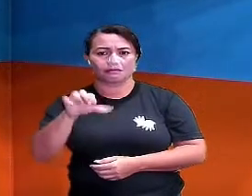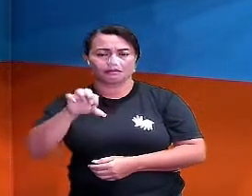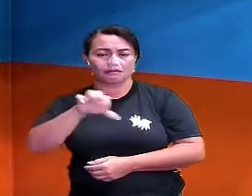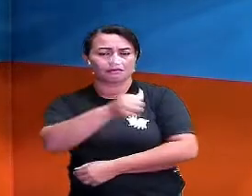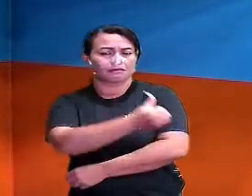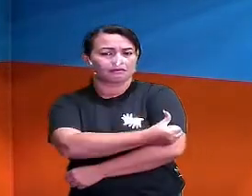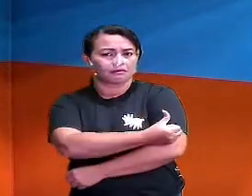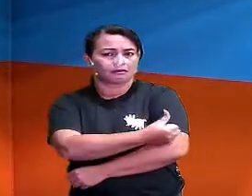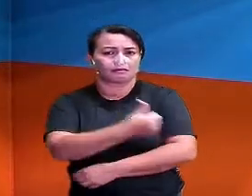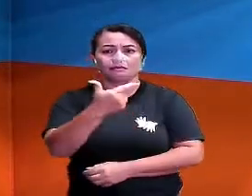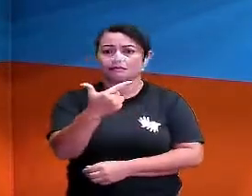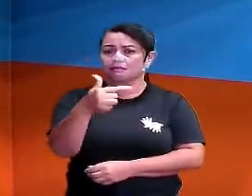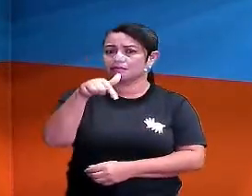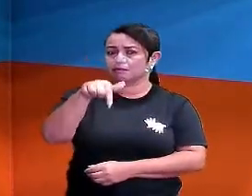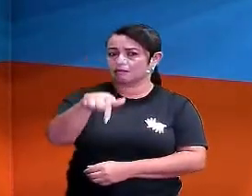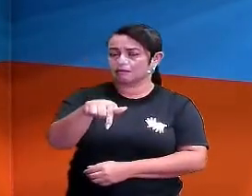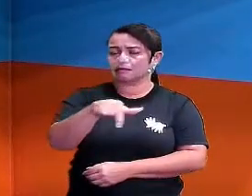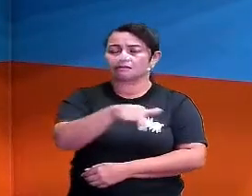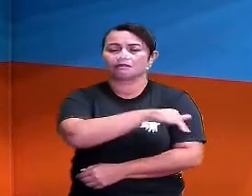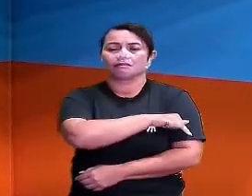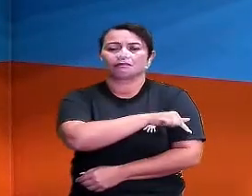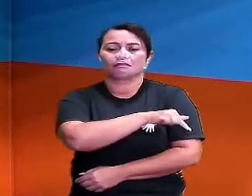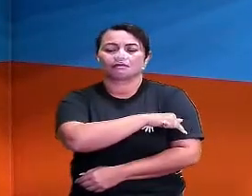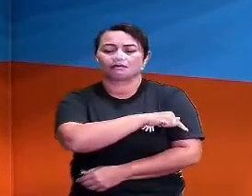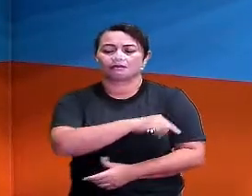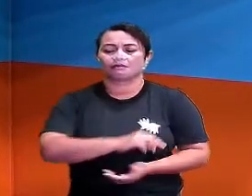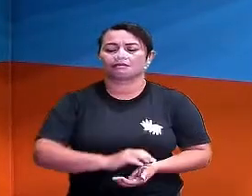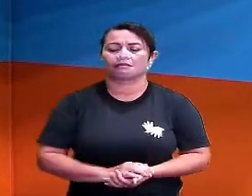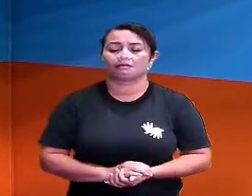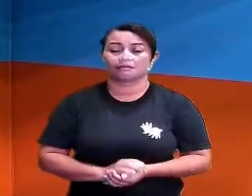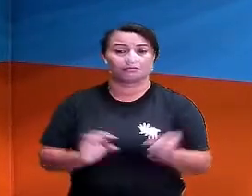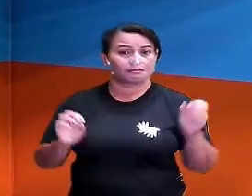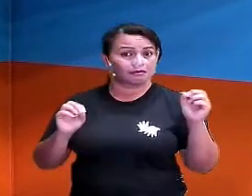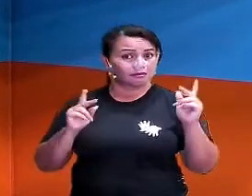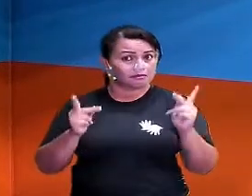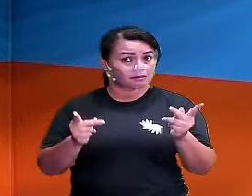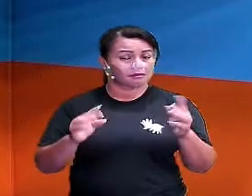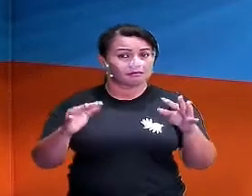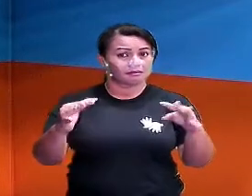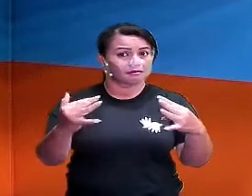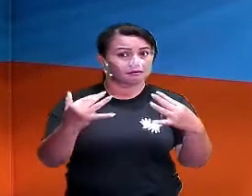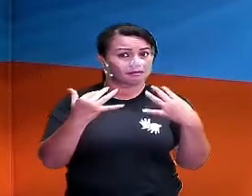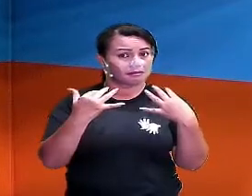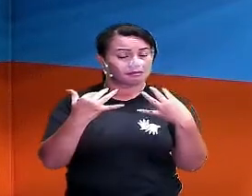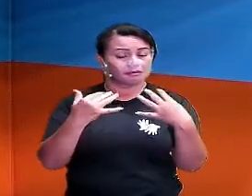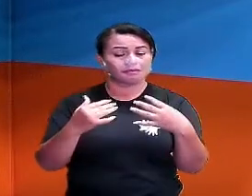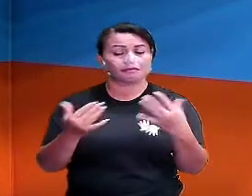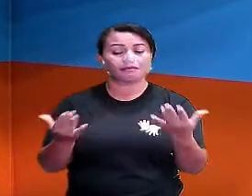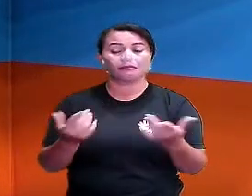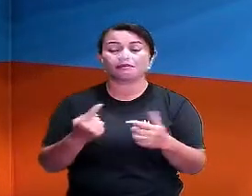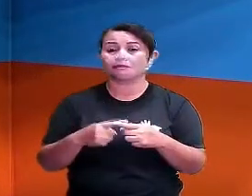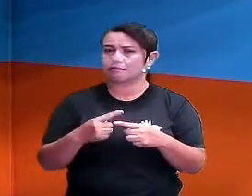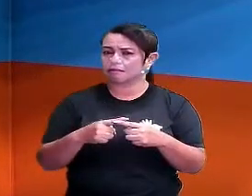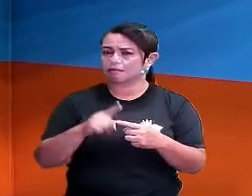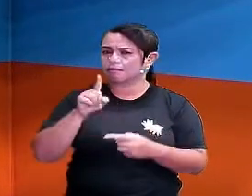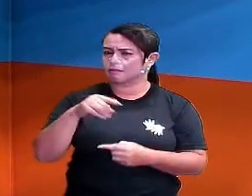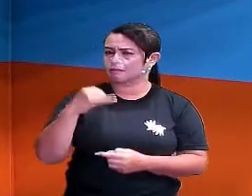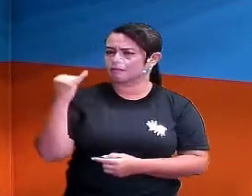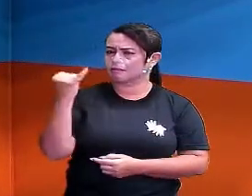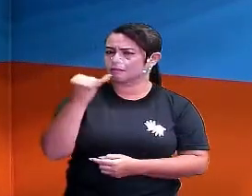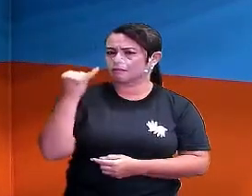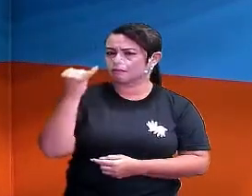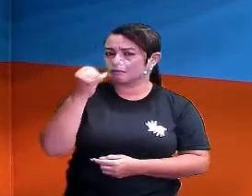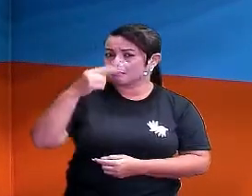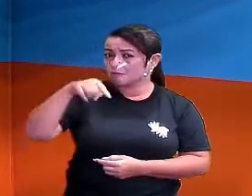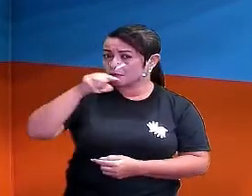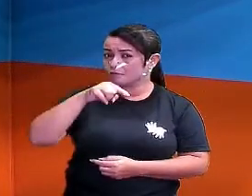e 27 do sétimo ano, ok? Então presta bem atenção, porque é muito importante que